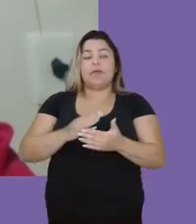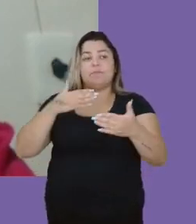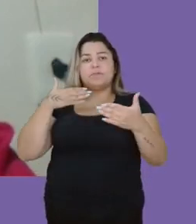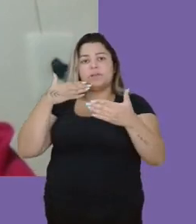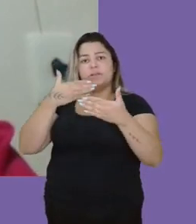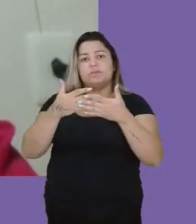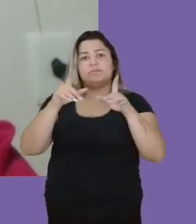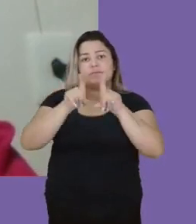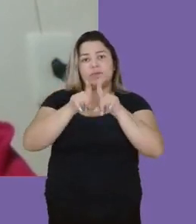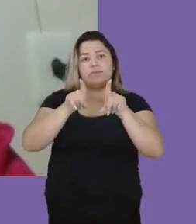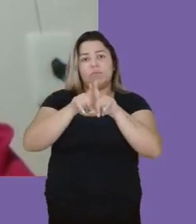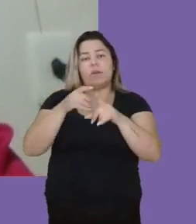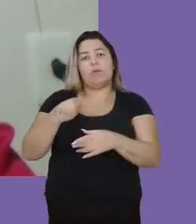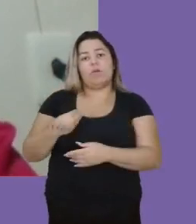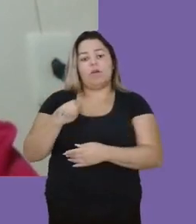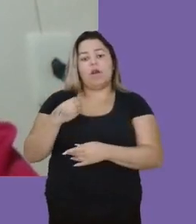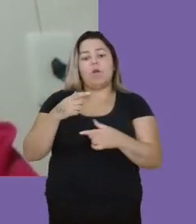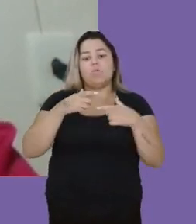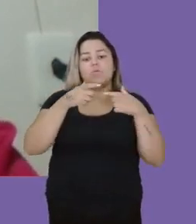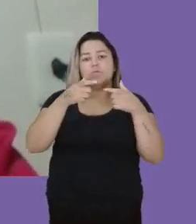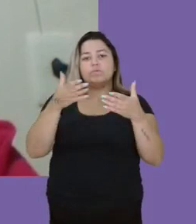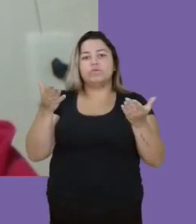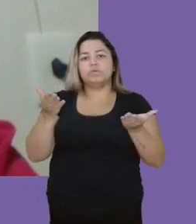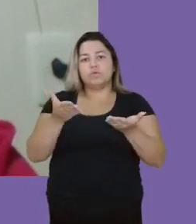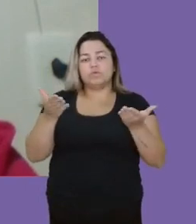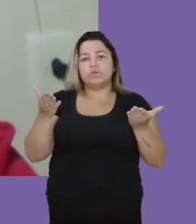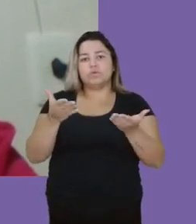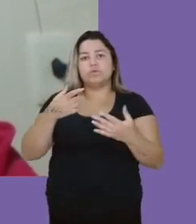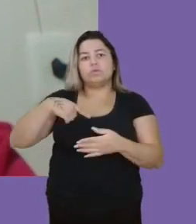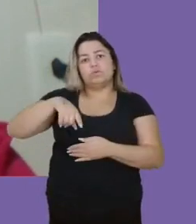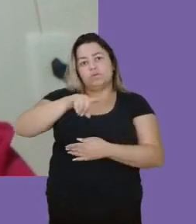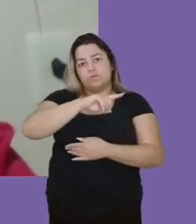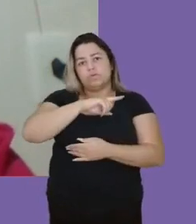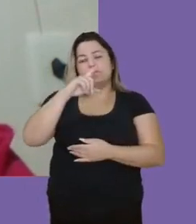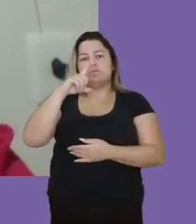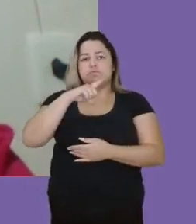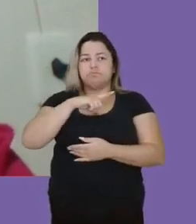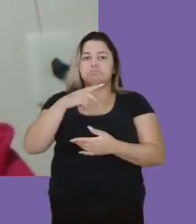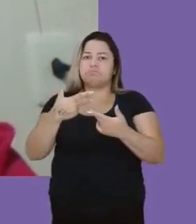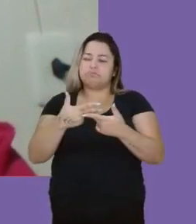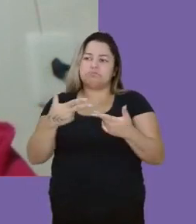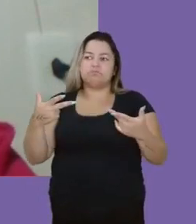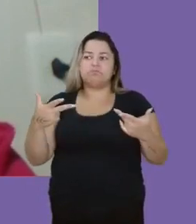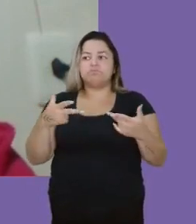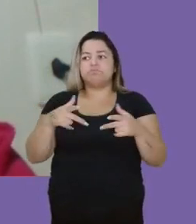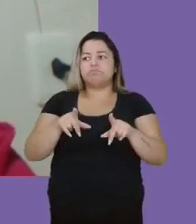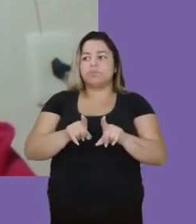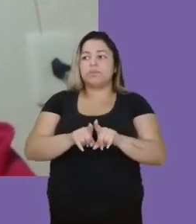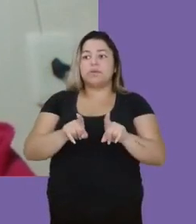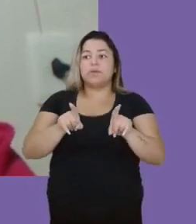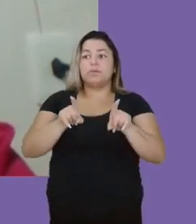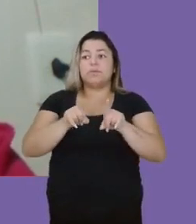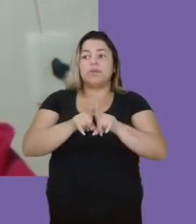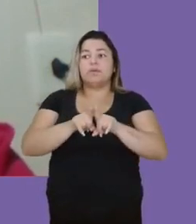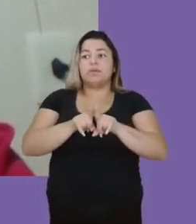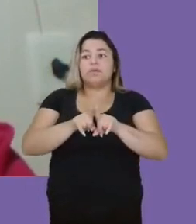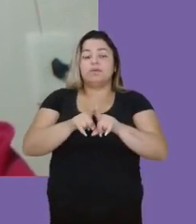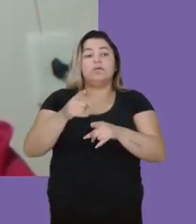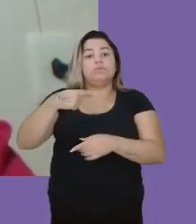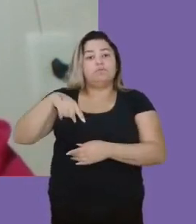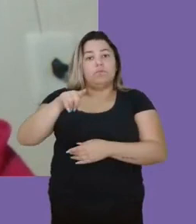avançar e estarmos onde estamos hoje, né. A gente tem muitas divergências, mas também temos